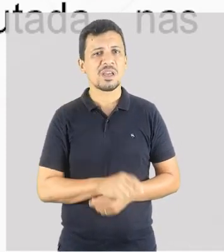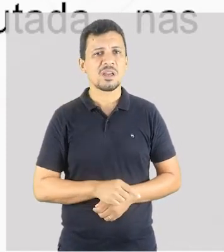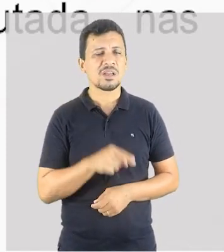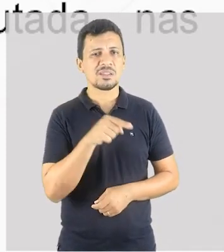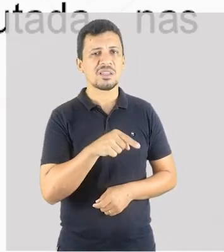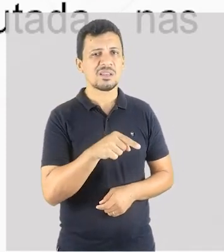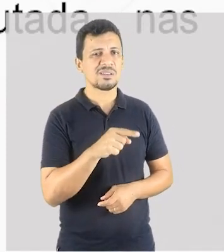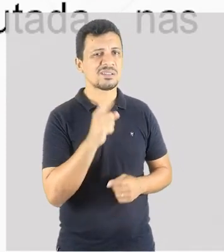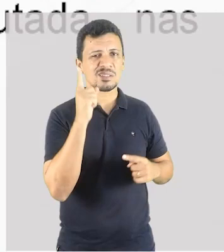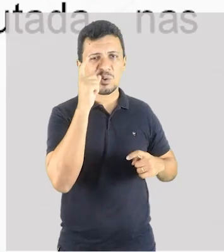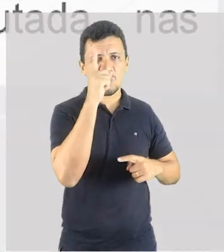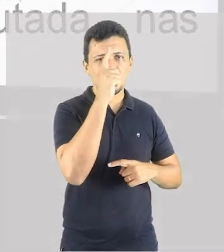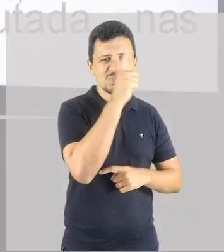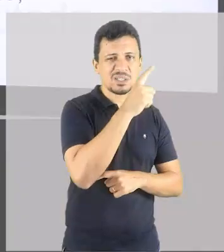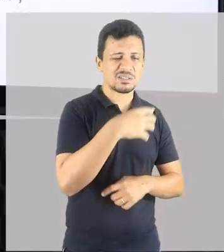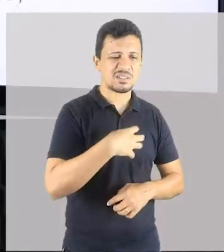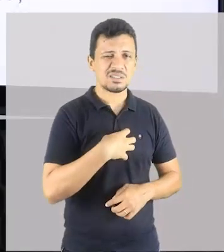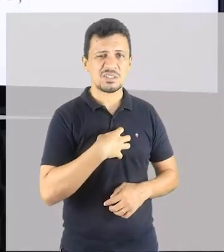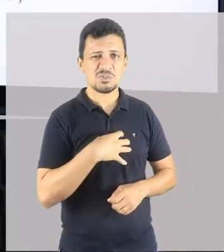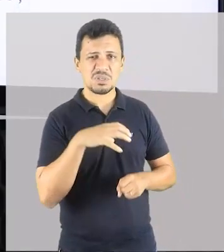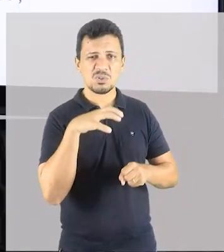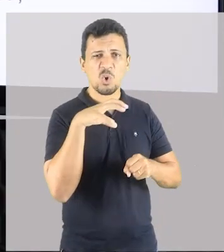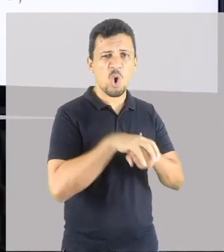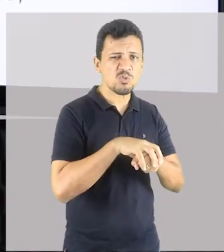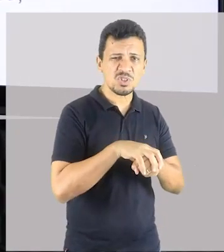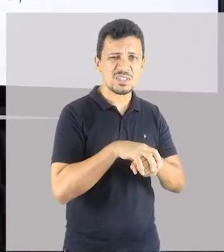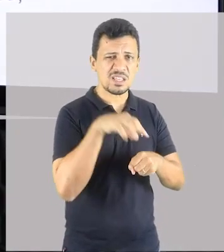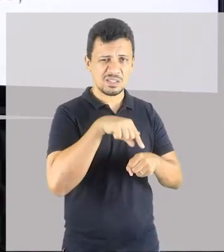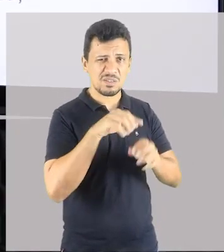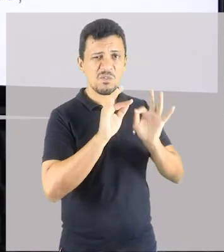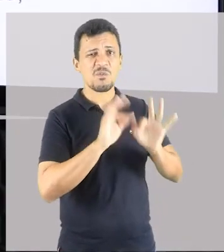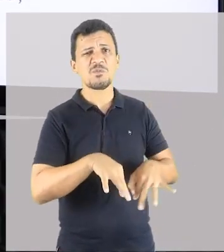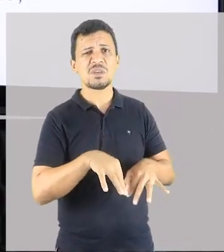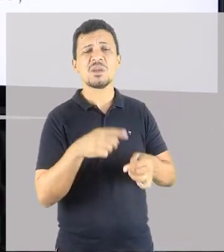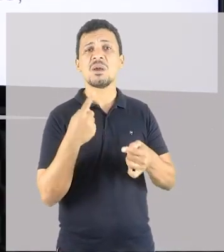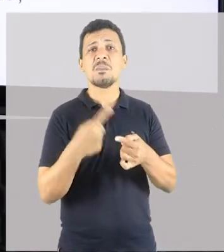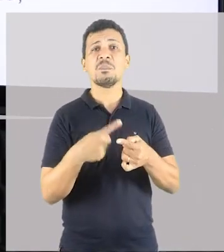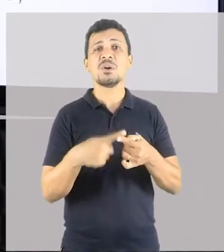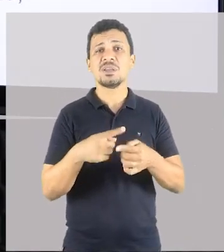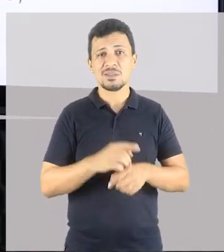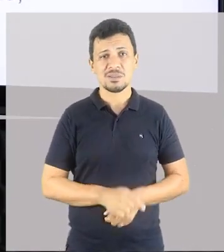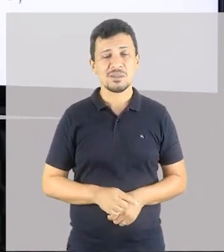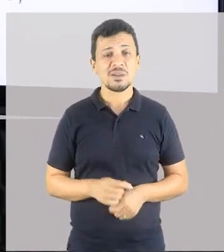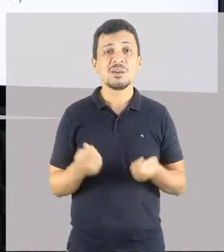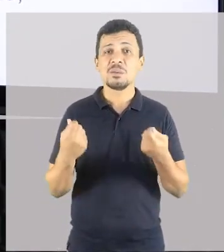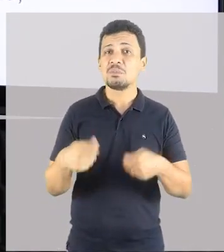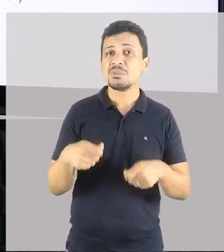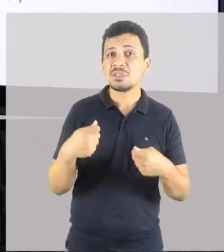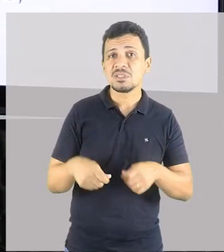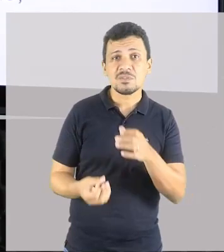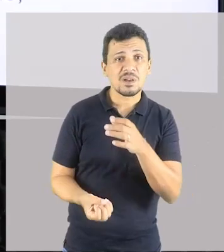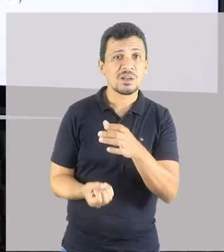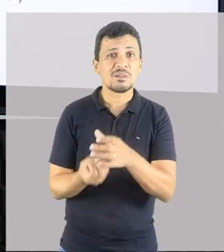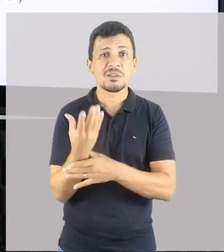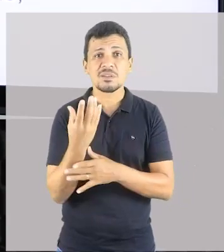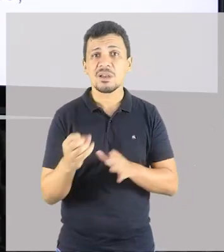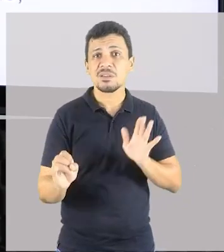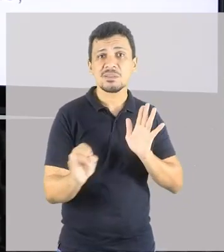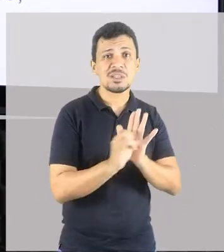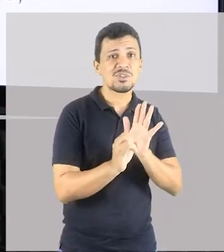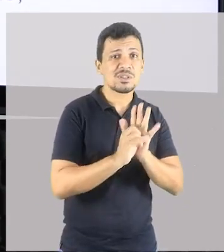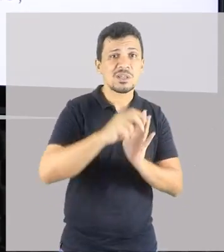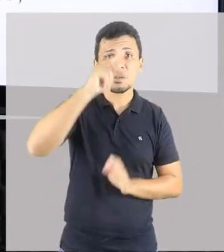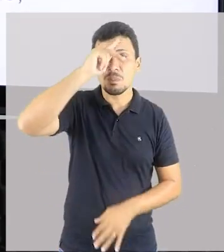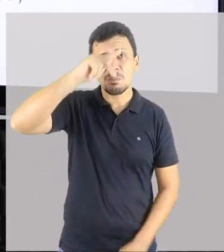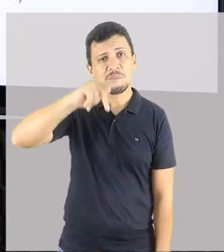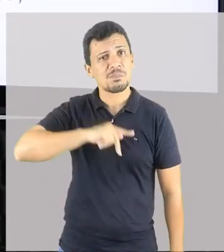de colonizados. Por que essa ideia do complexo de colonizados? Porque havia uma necessidade de nós criarmos uma identidade nossa.